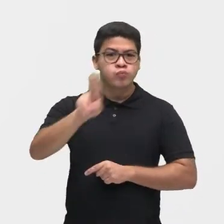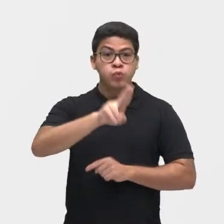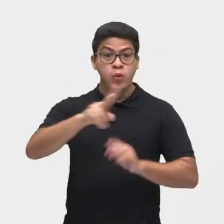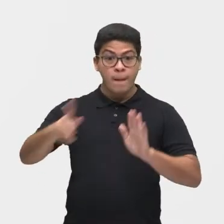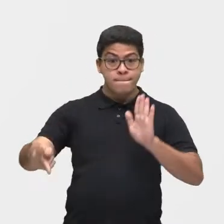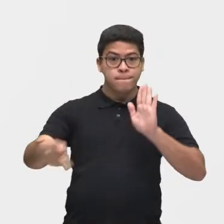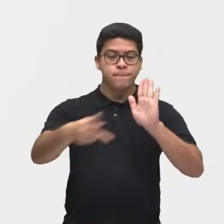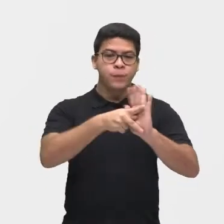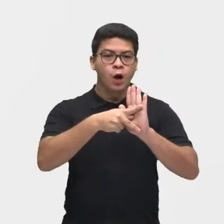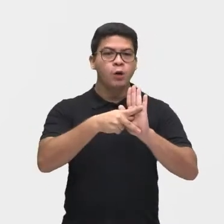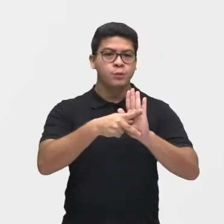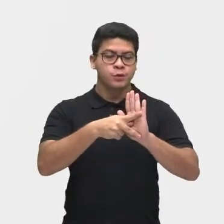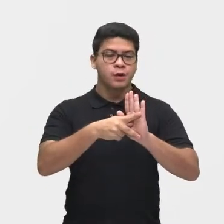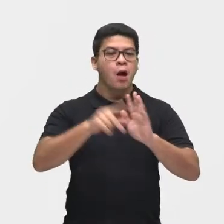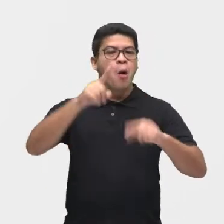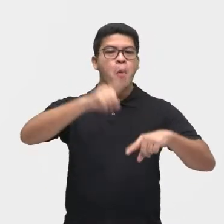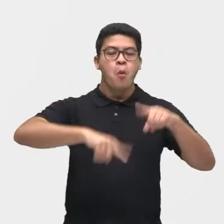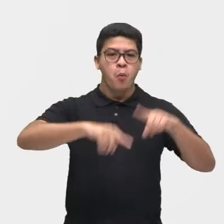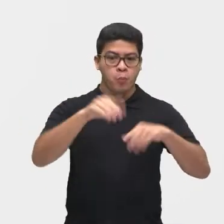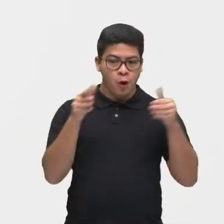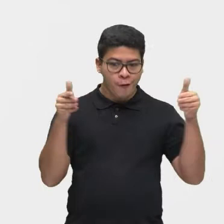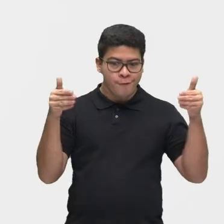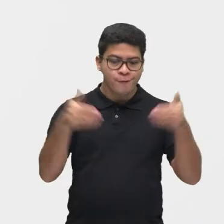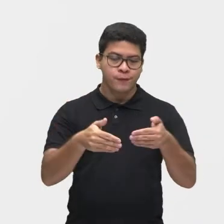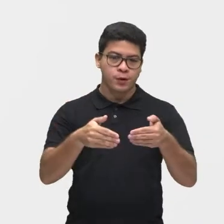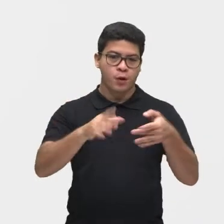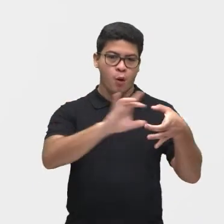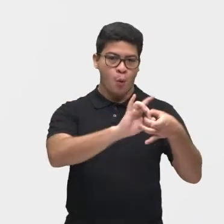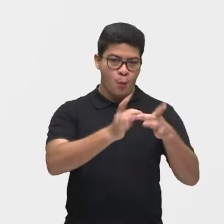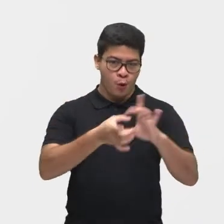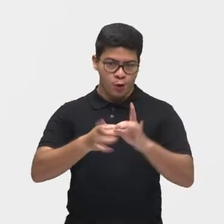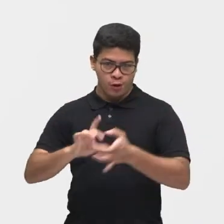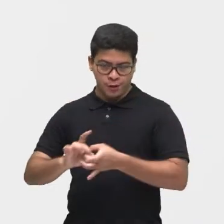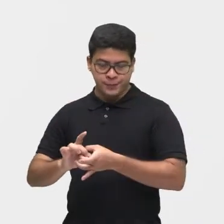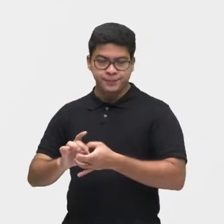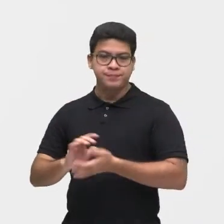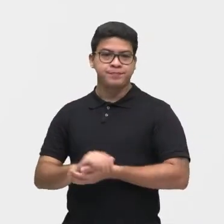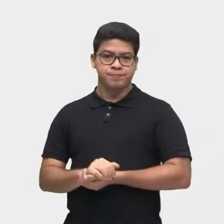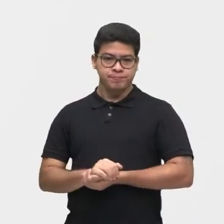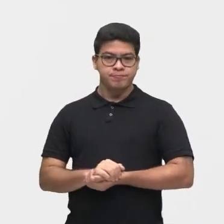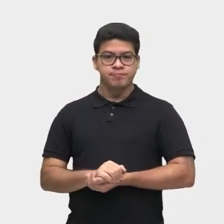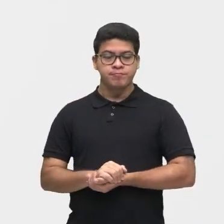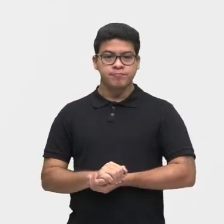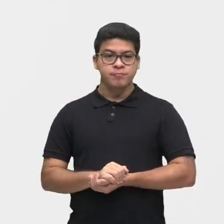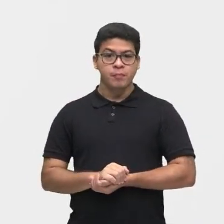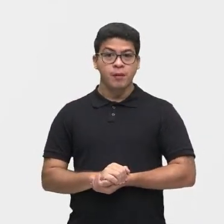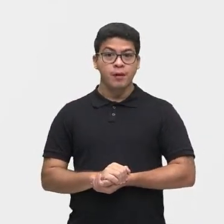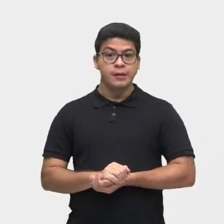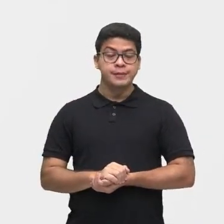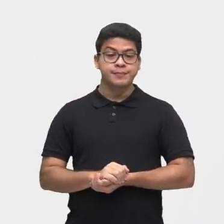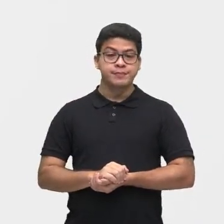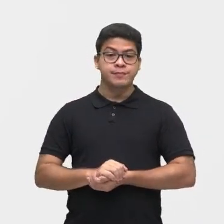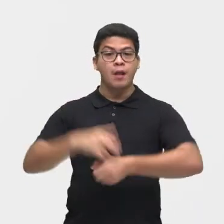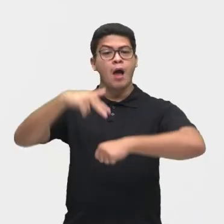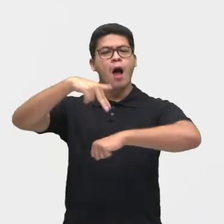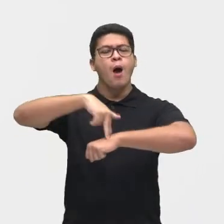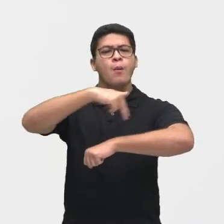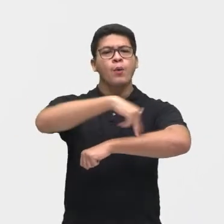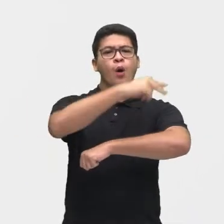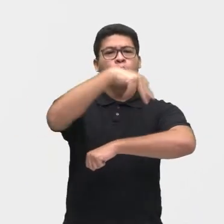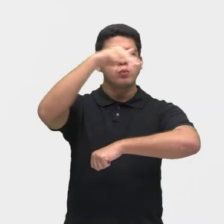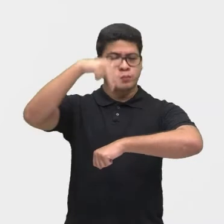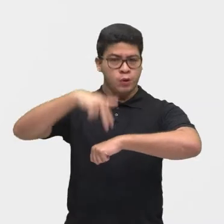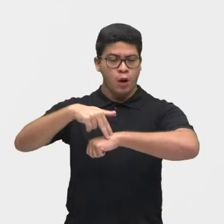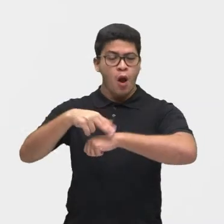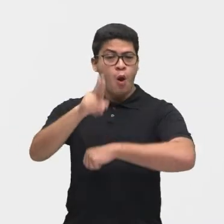olímpica, como eu acabei de falar com vocês, né? A ginástica rítmica, ela trabalha com alguns aparelhos,